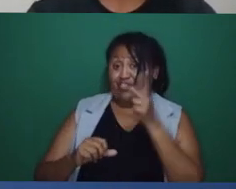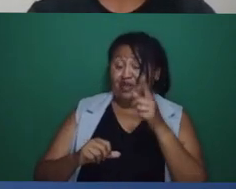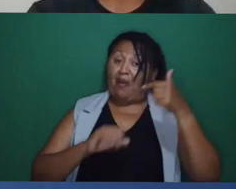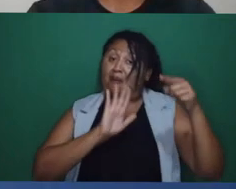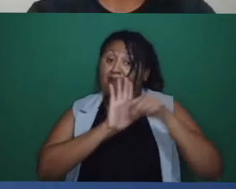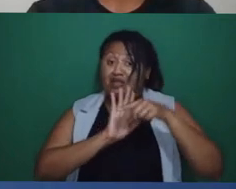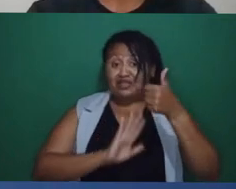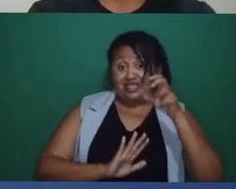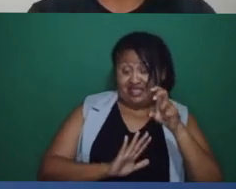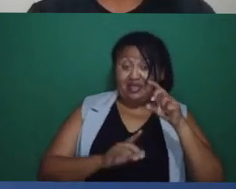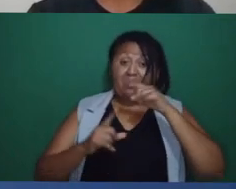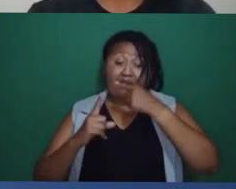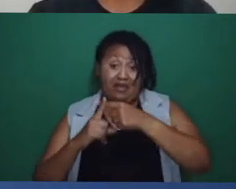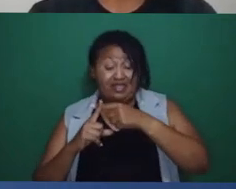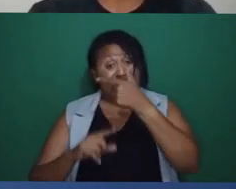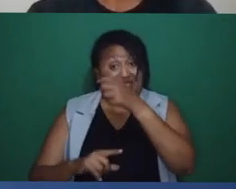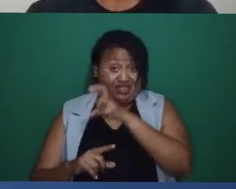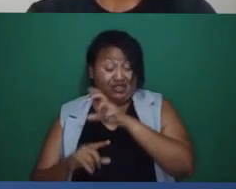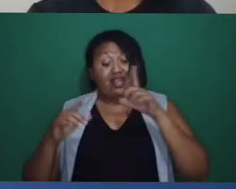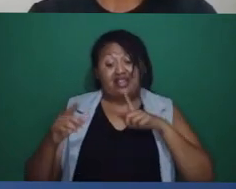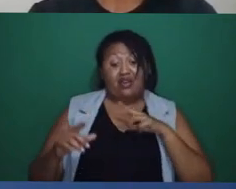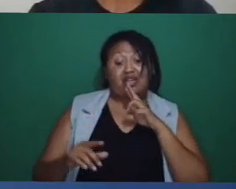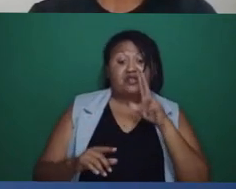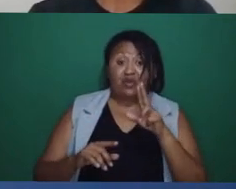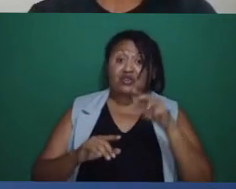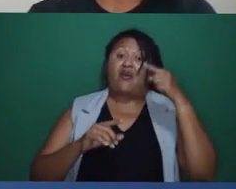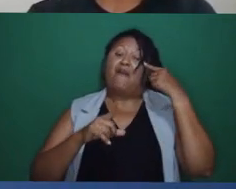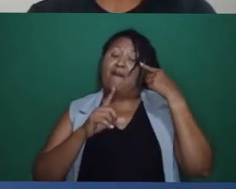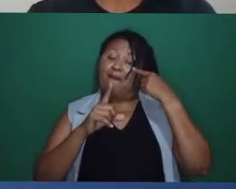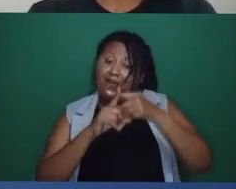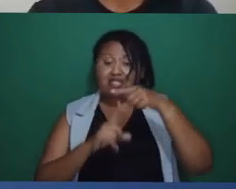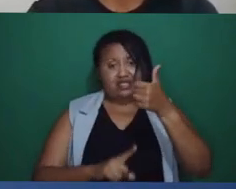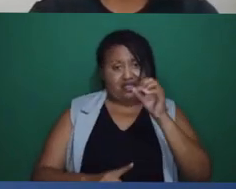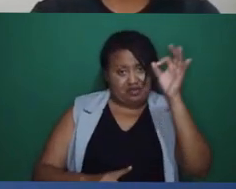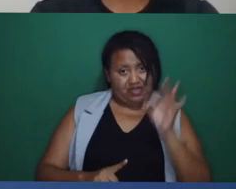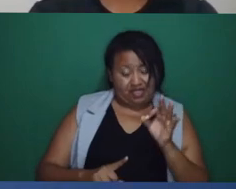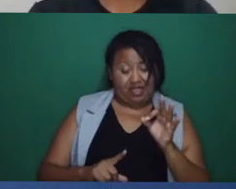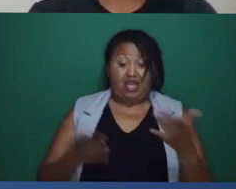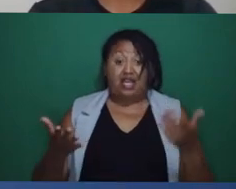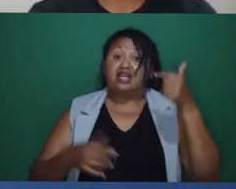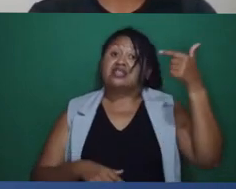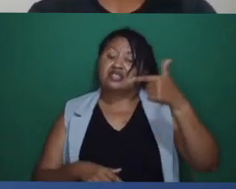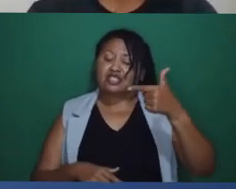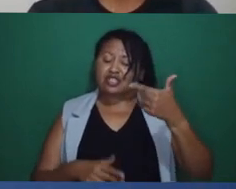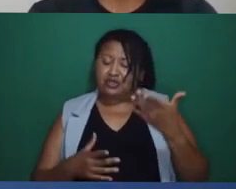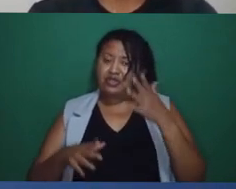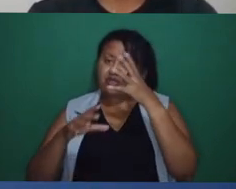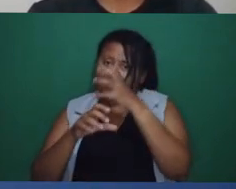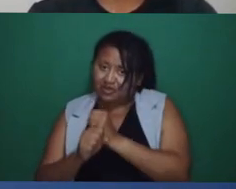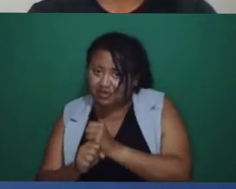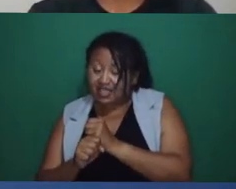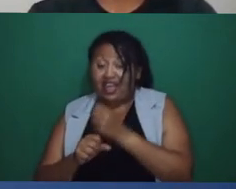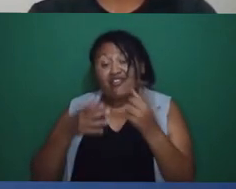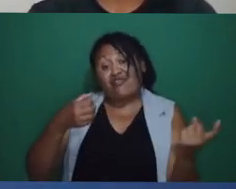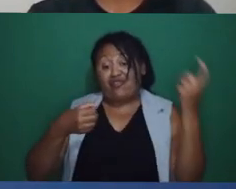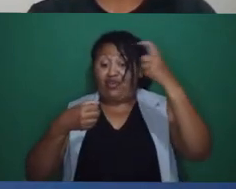mais 25 eu tenho como resultado mais 10% o segundo passo da conta é